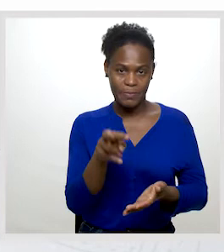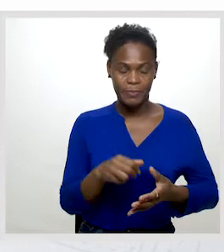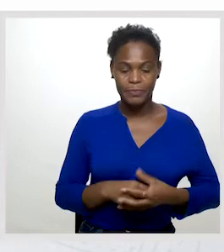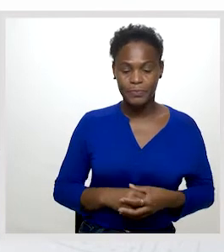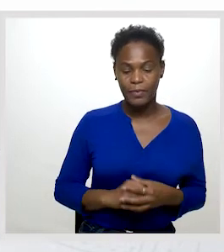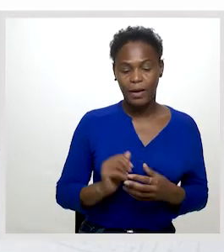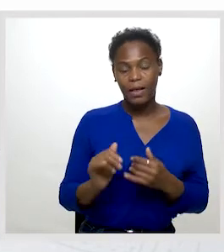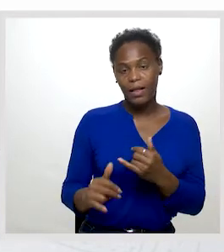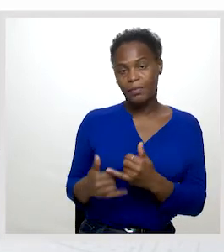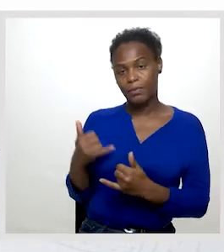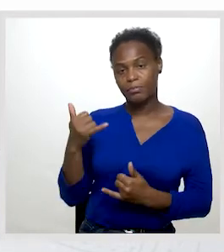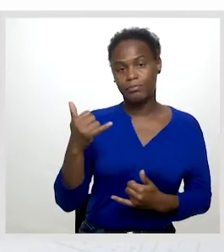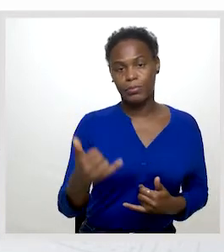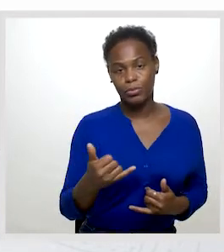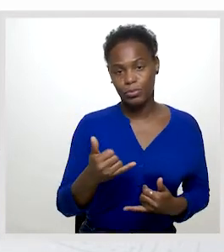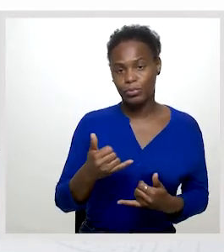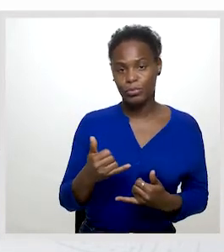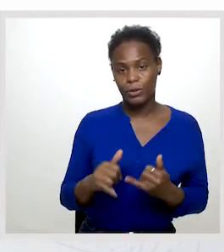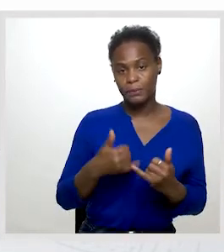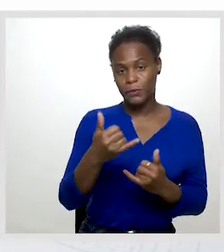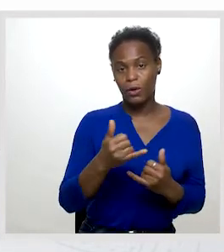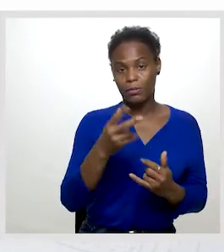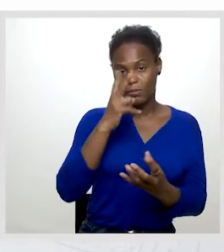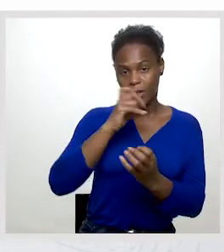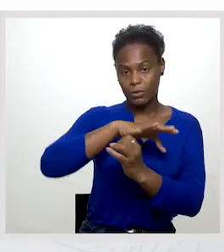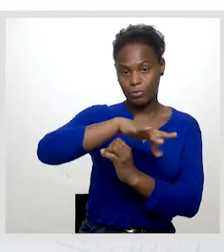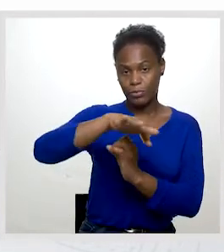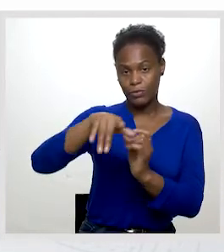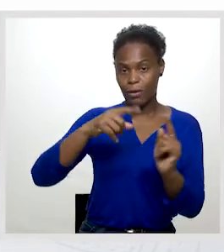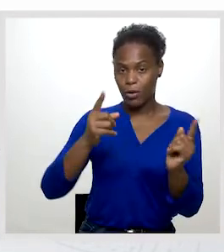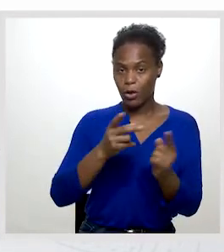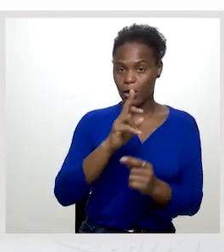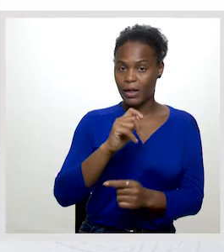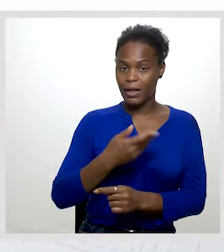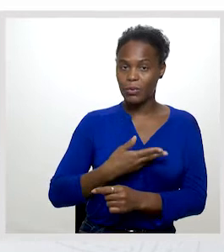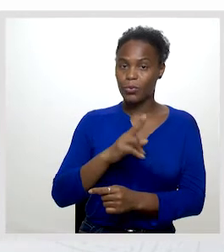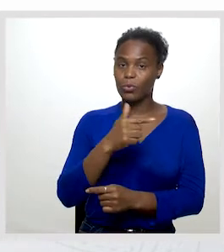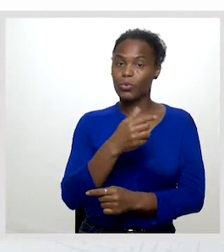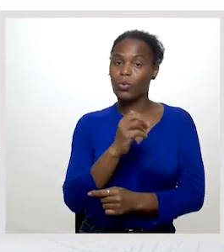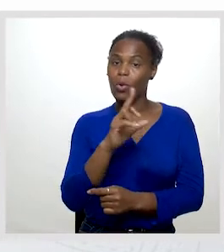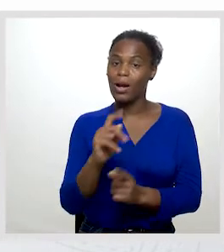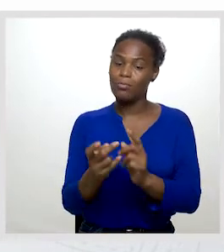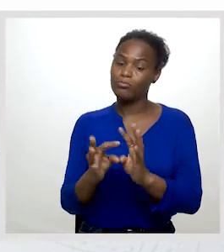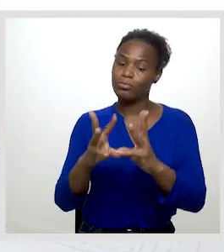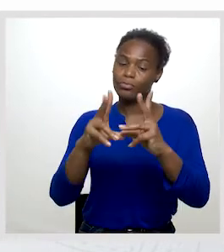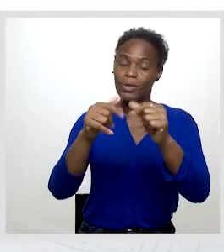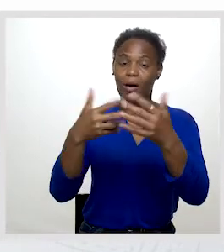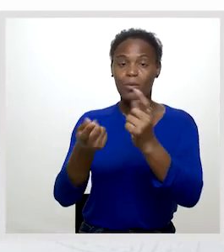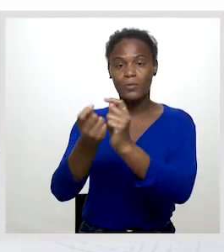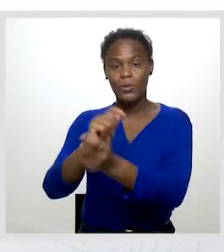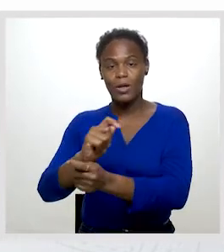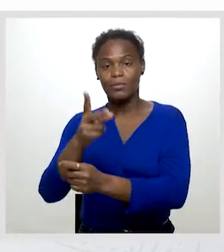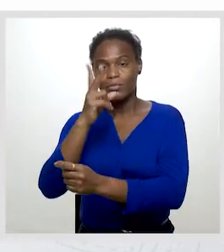gráfico. Depois da evolução da atmosfera redutora, passou a ser a atmosfera